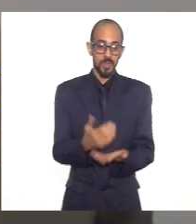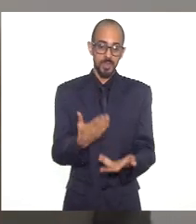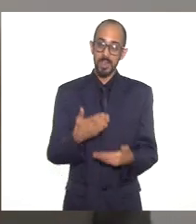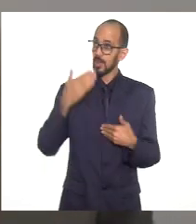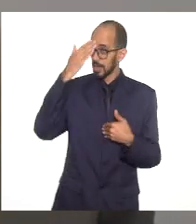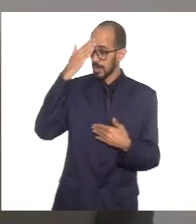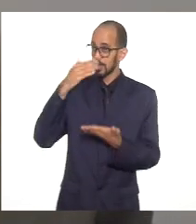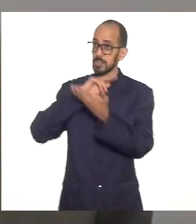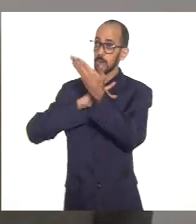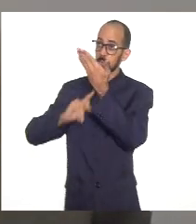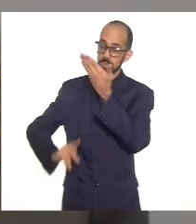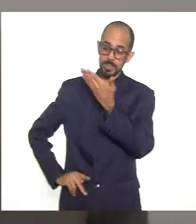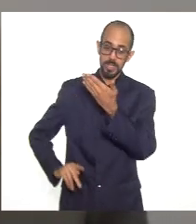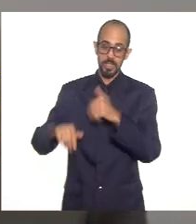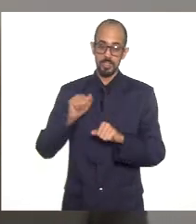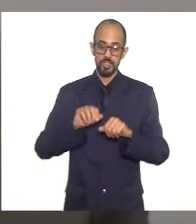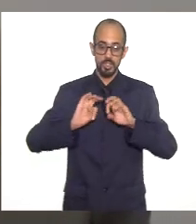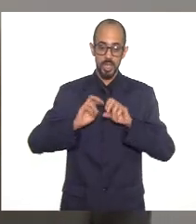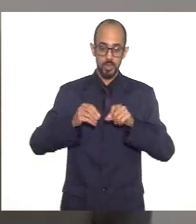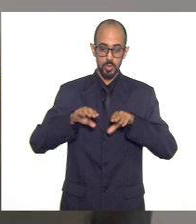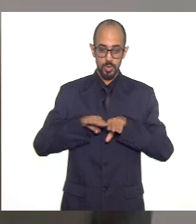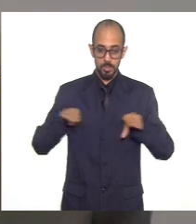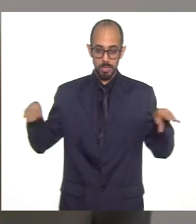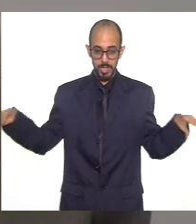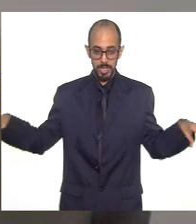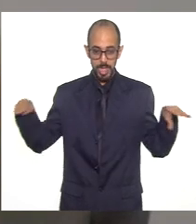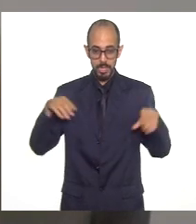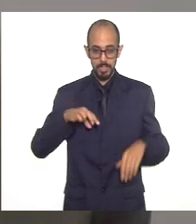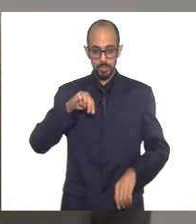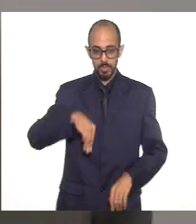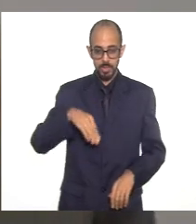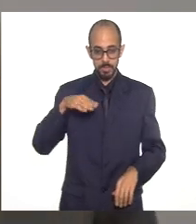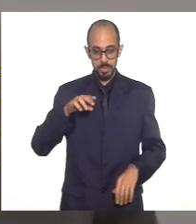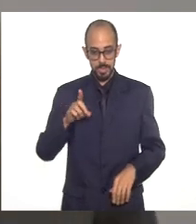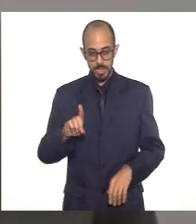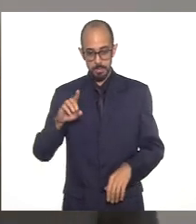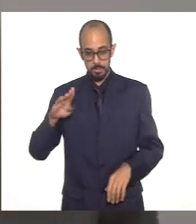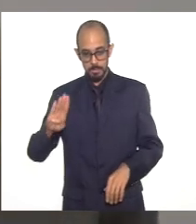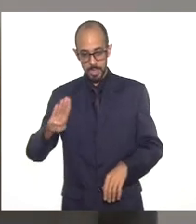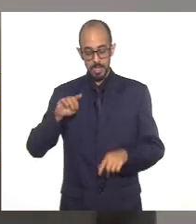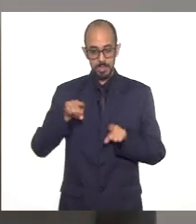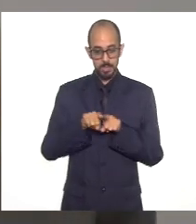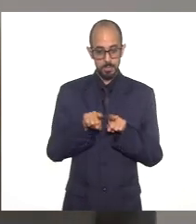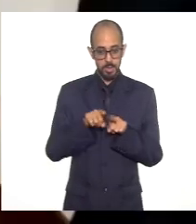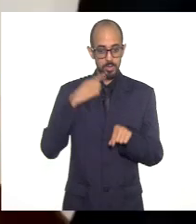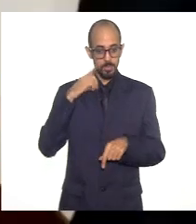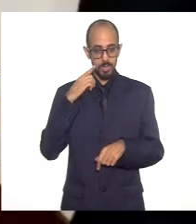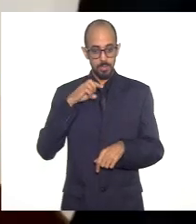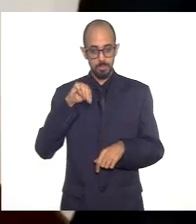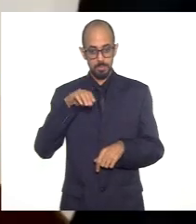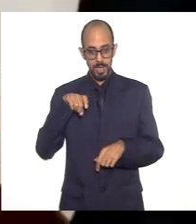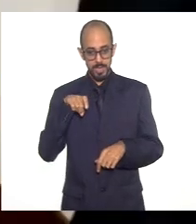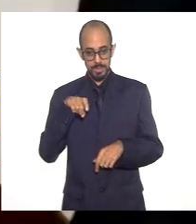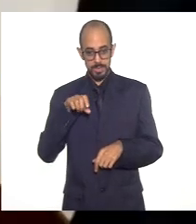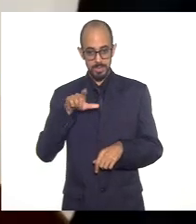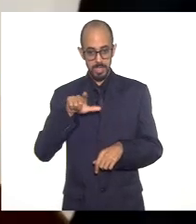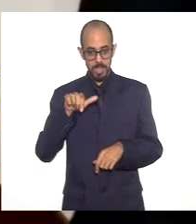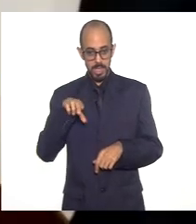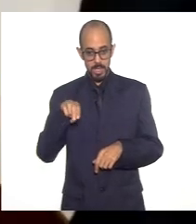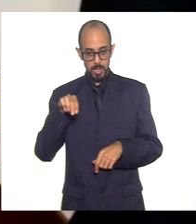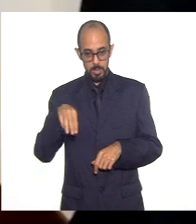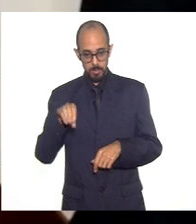ao presidente, à bancada do MDB, ao deputado Max Lemos, pelo carinho e pelo